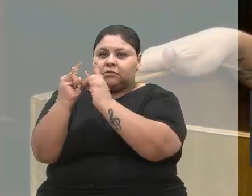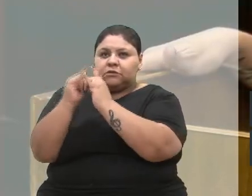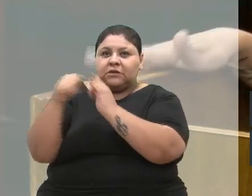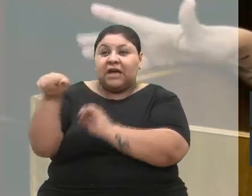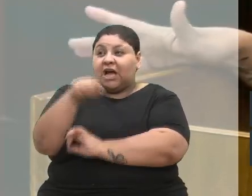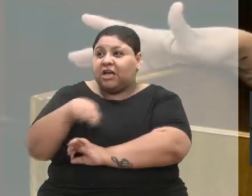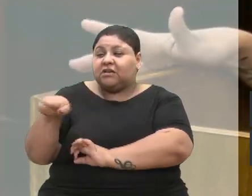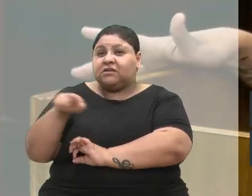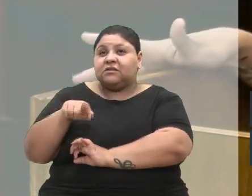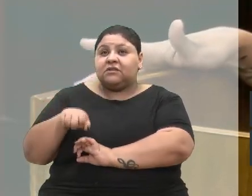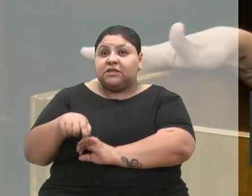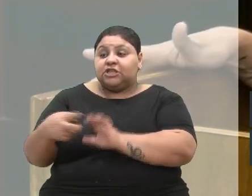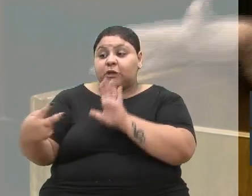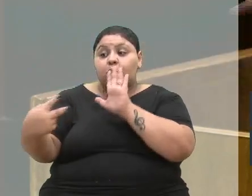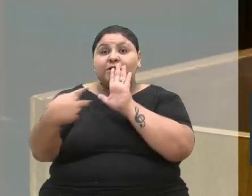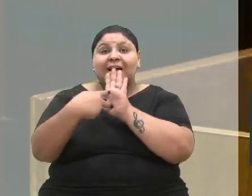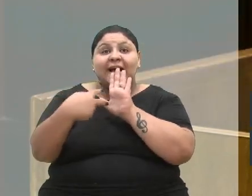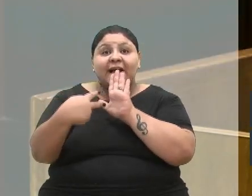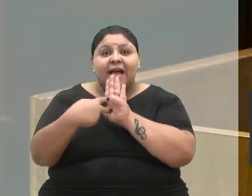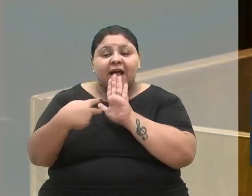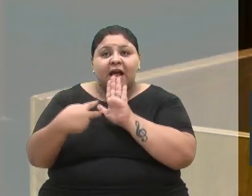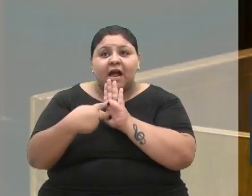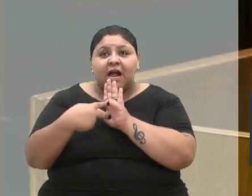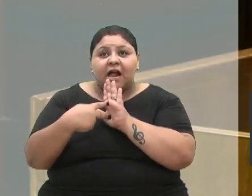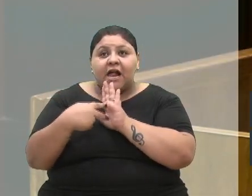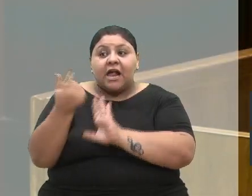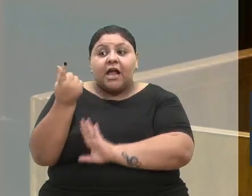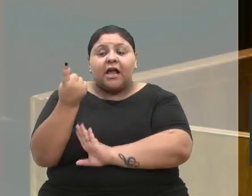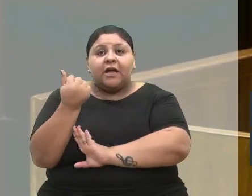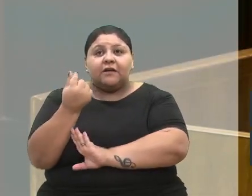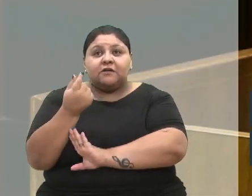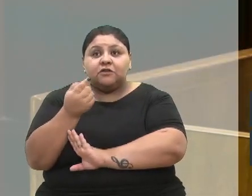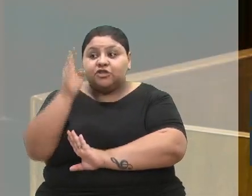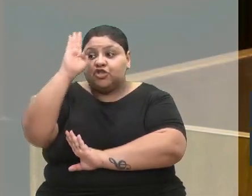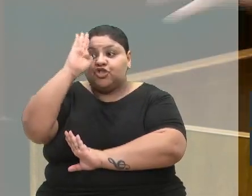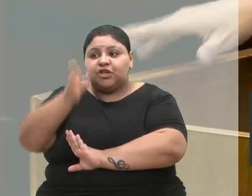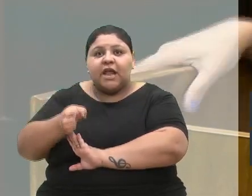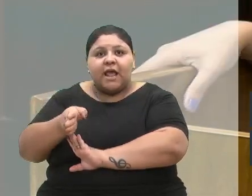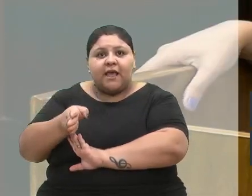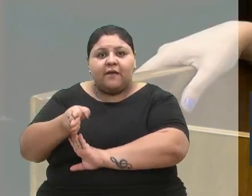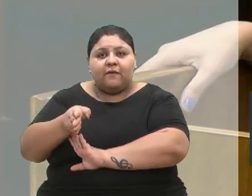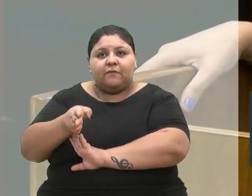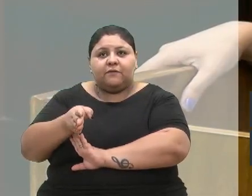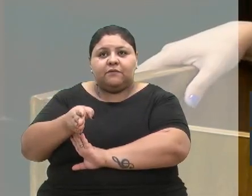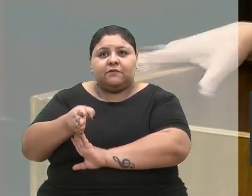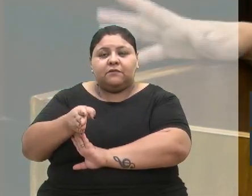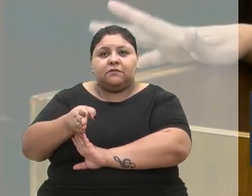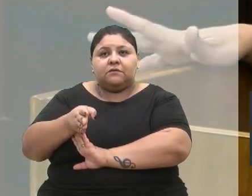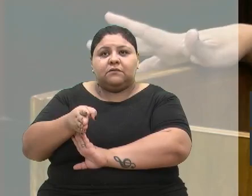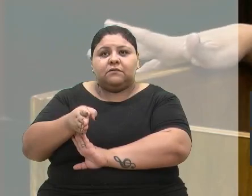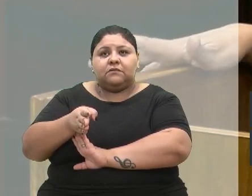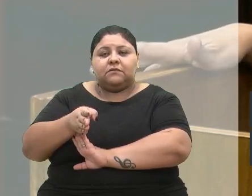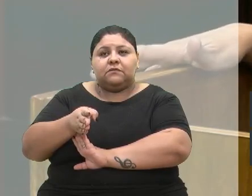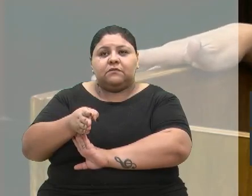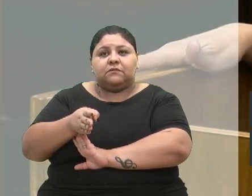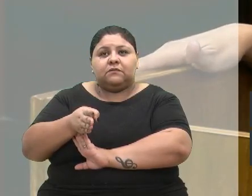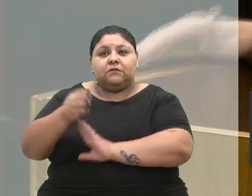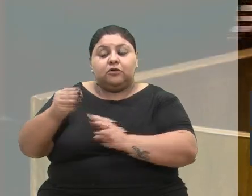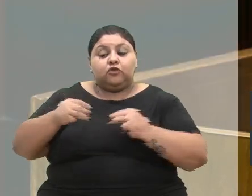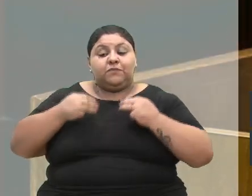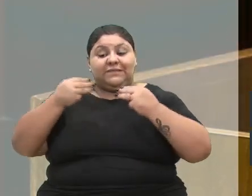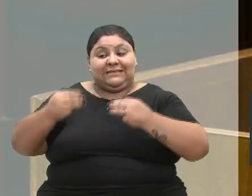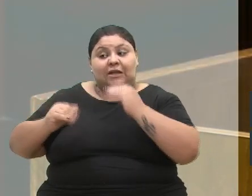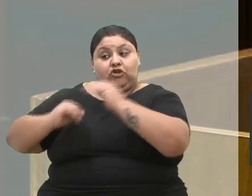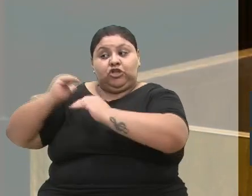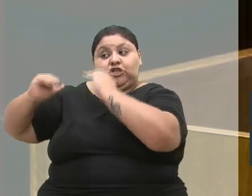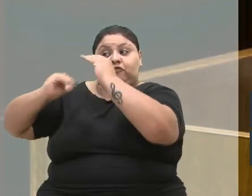muito atento, né, e esse é um recurso direto, né, do Ministério de Desenvolvimento Social. Então, a